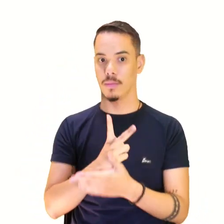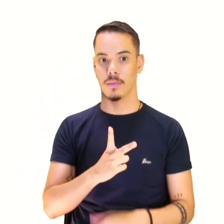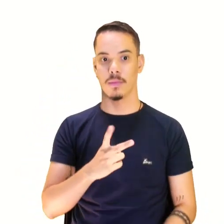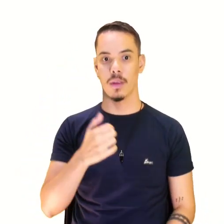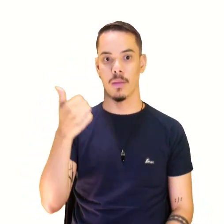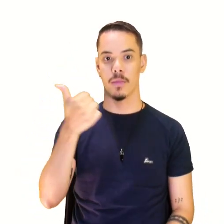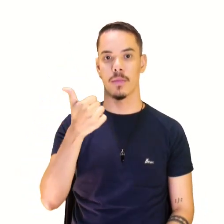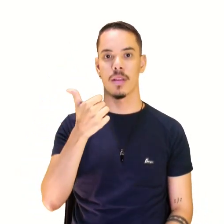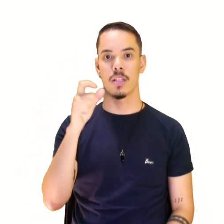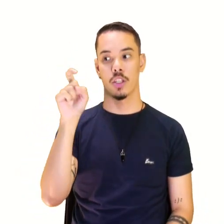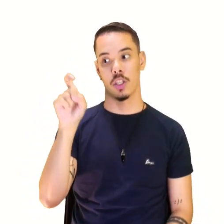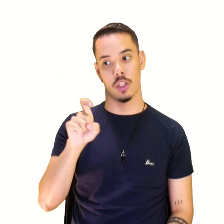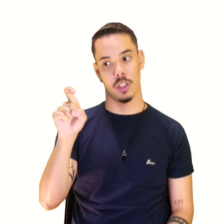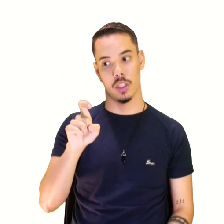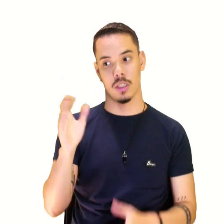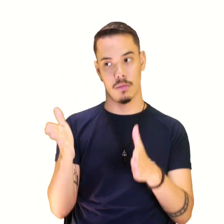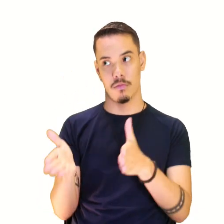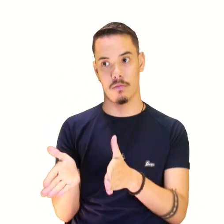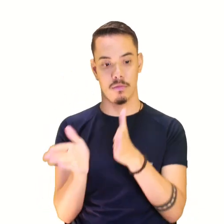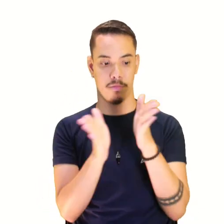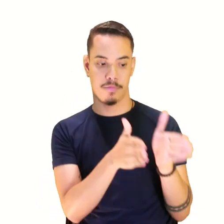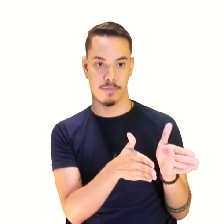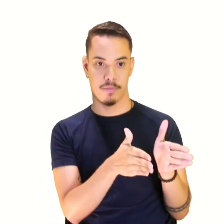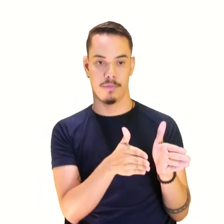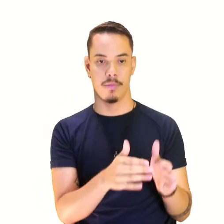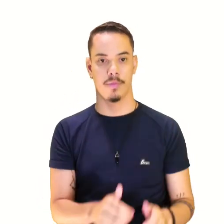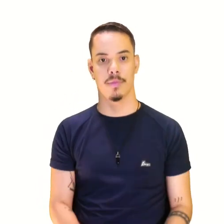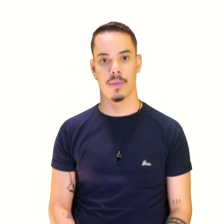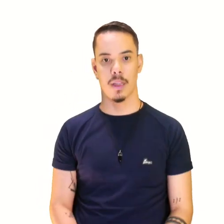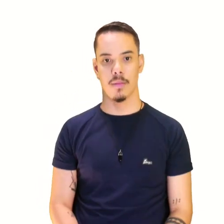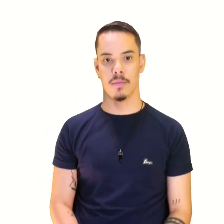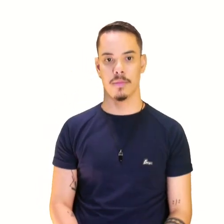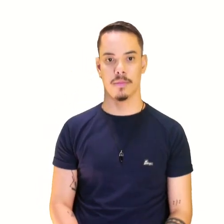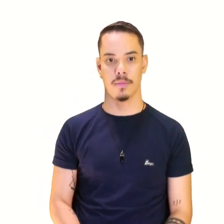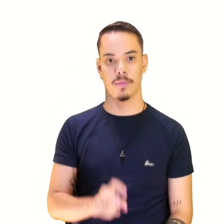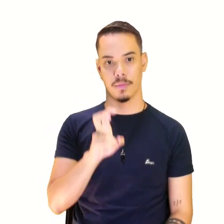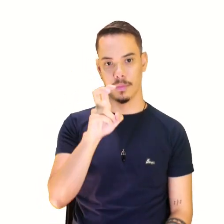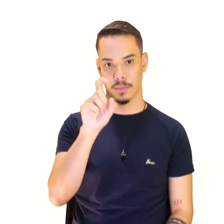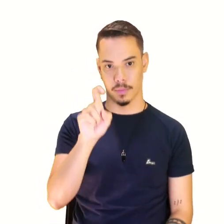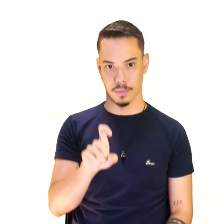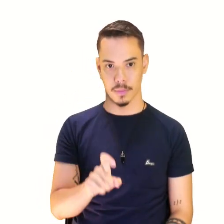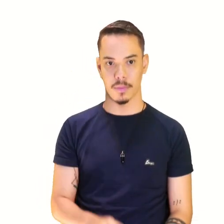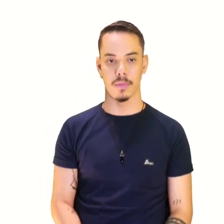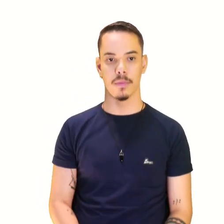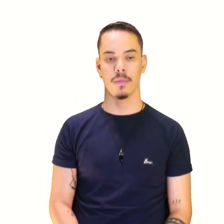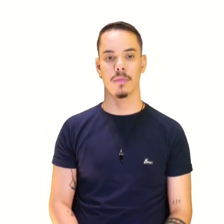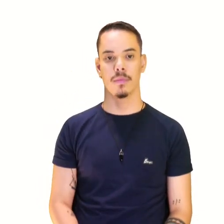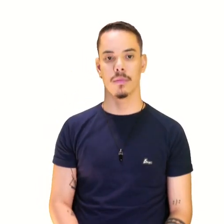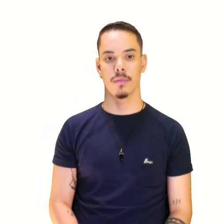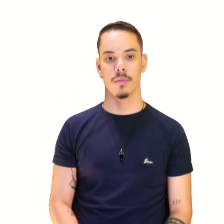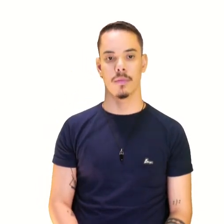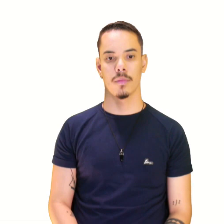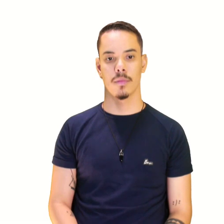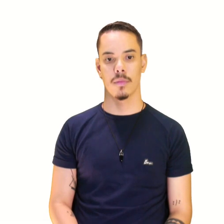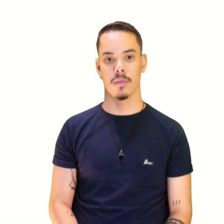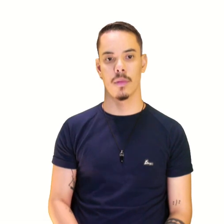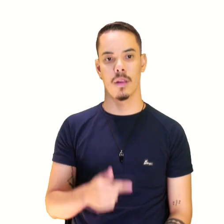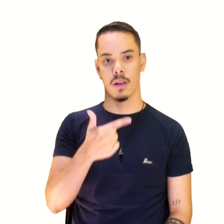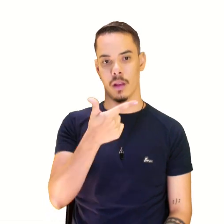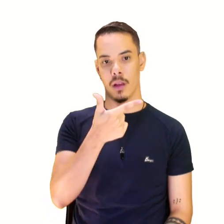que está com x, que aí o x já fica no primeiro membro, né? Fica mais fácil. 5 vezes x? 5x. 230 vezes